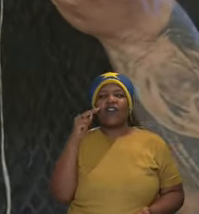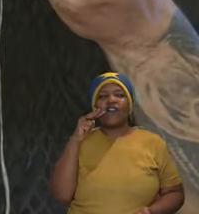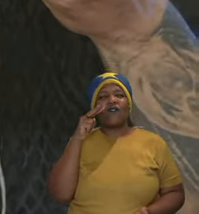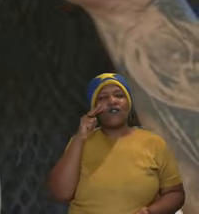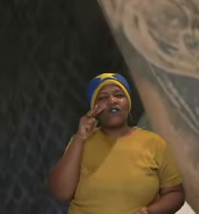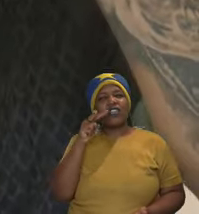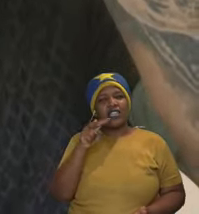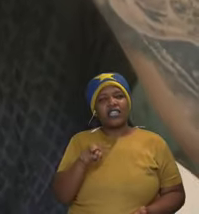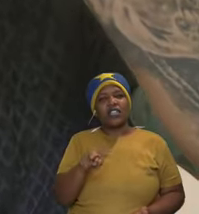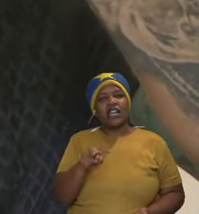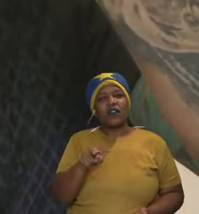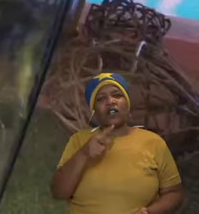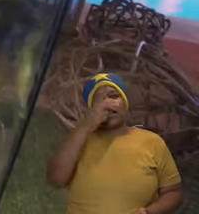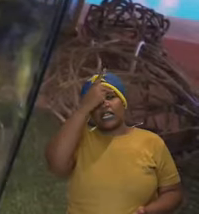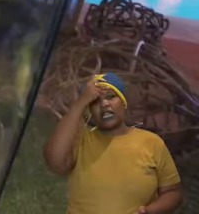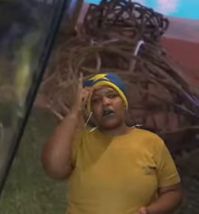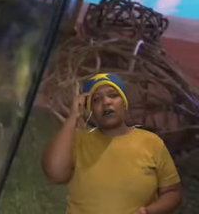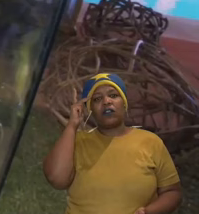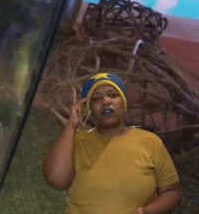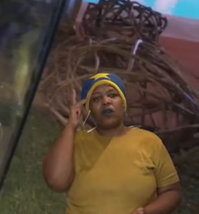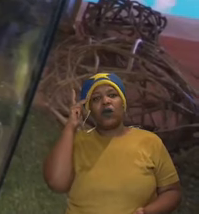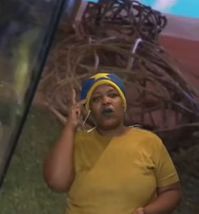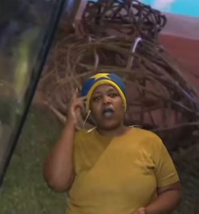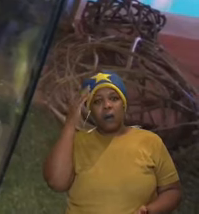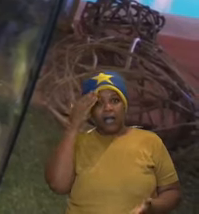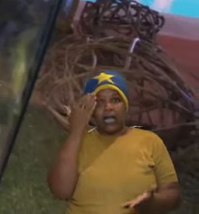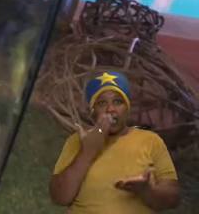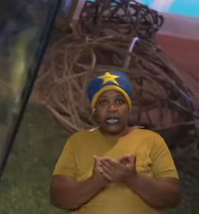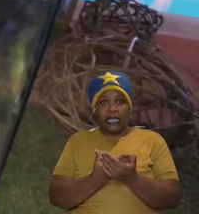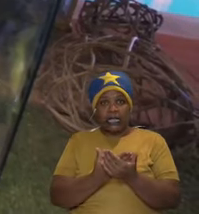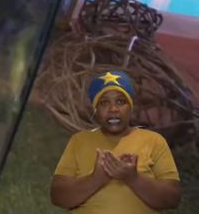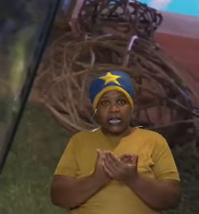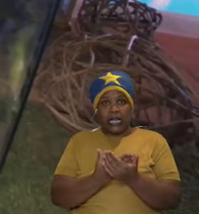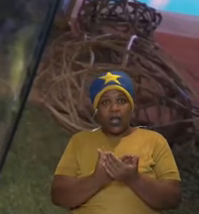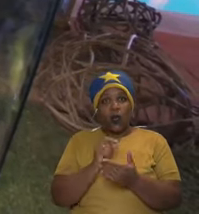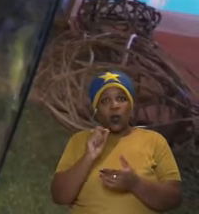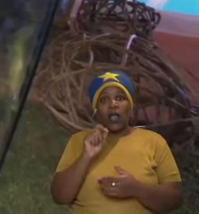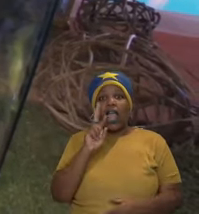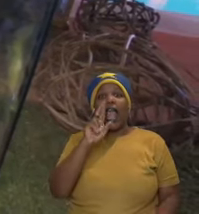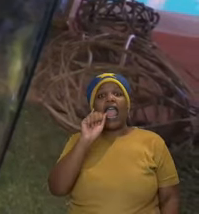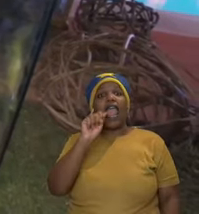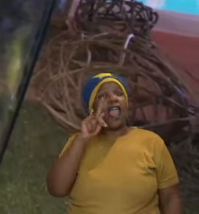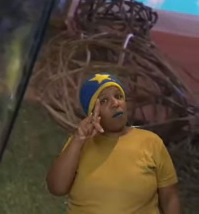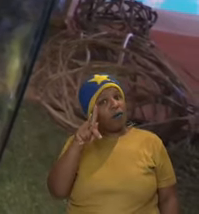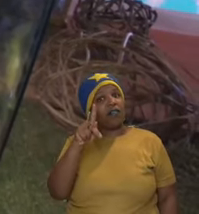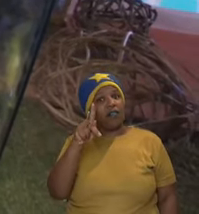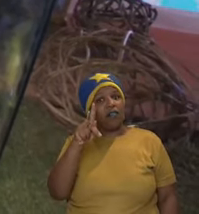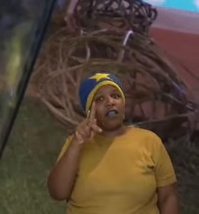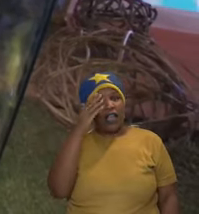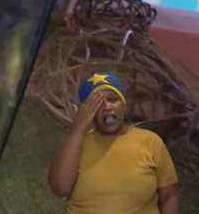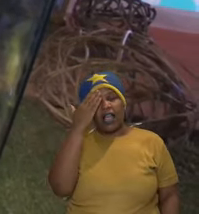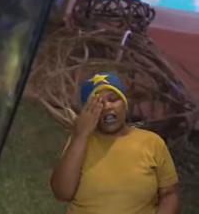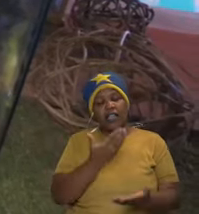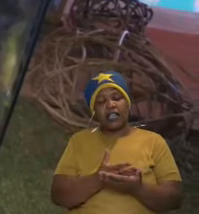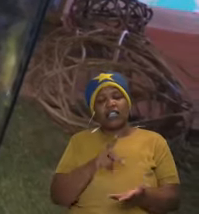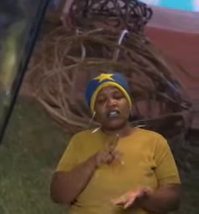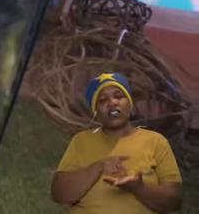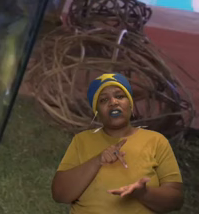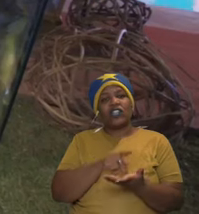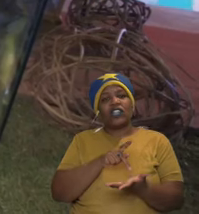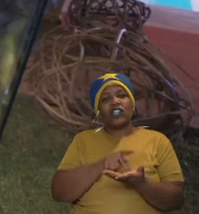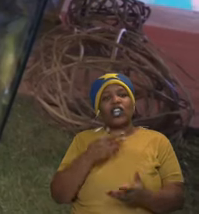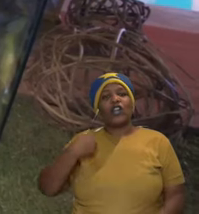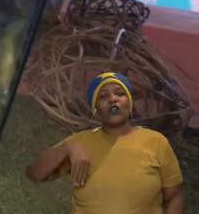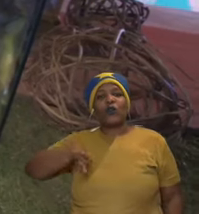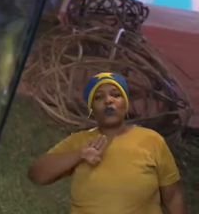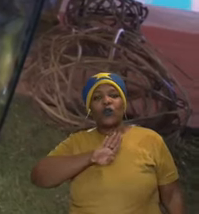visão da pessoa, tipo, pra agradecer ao rap, né, mano? Que é a